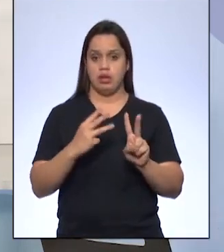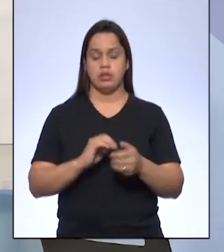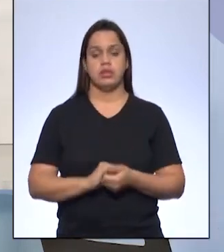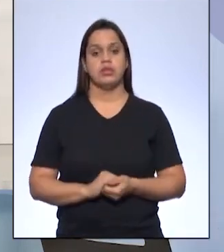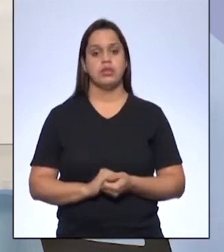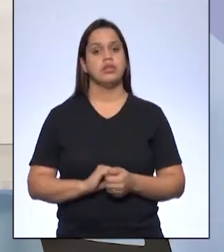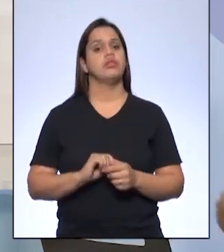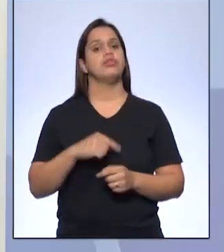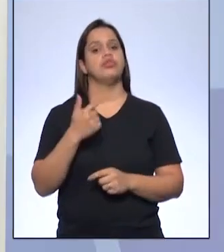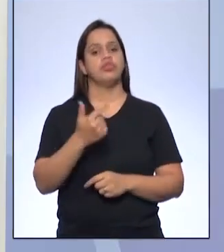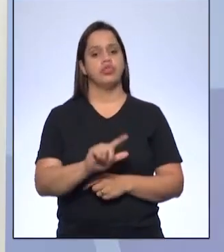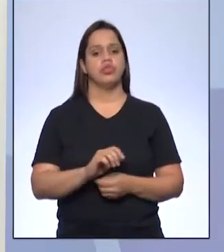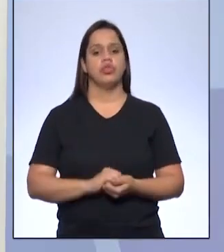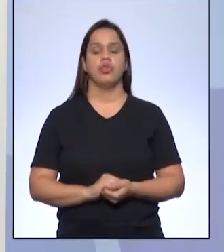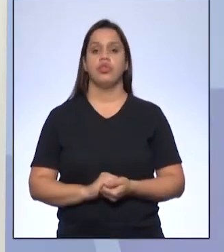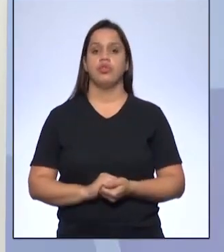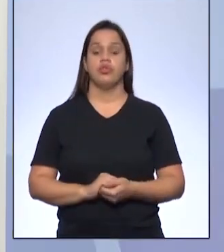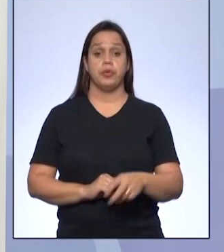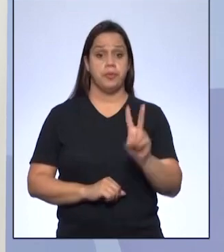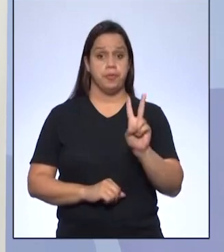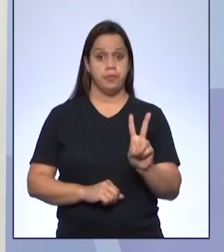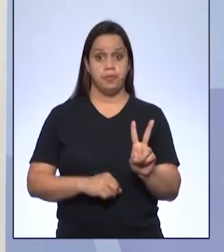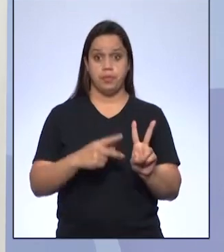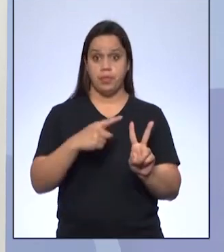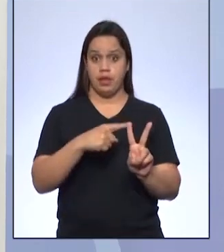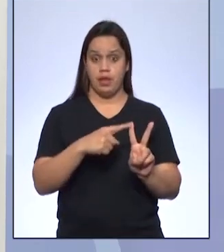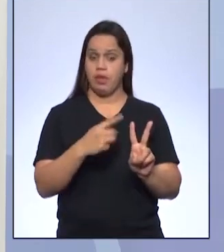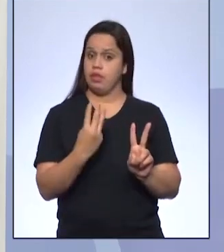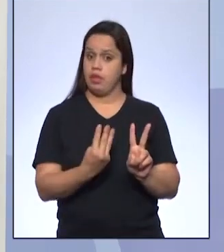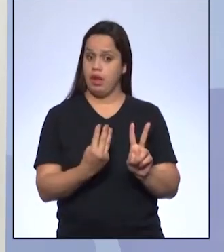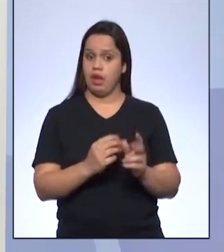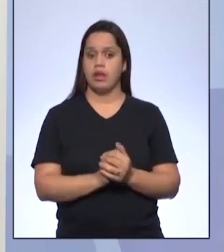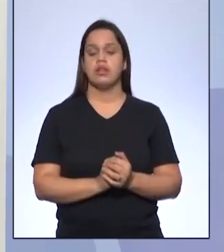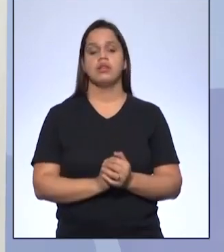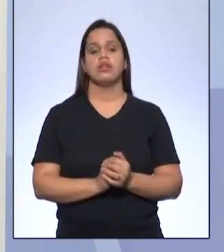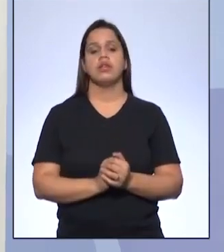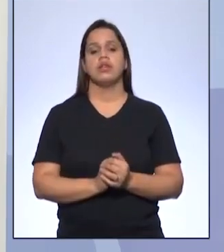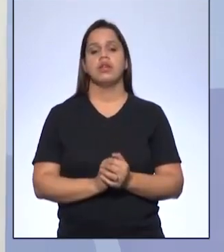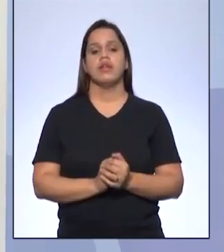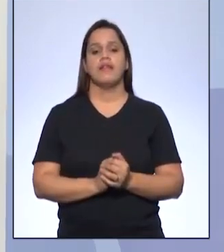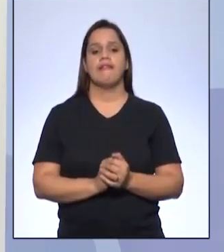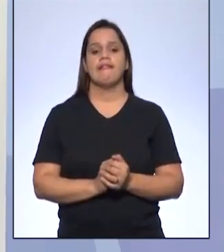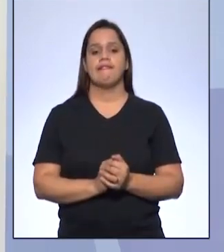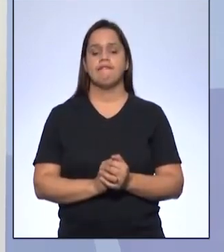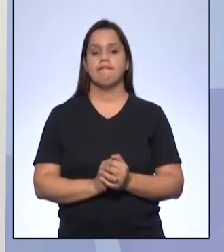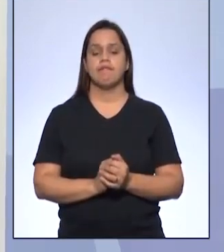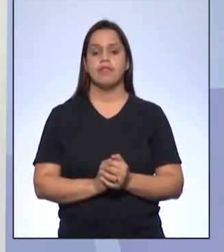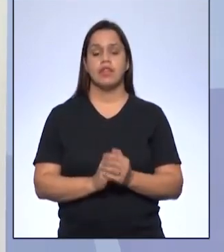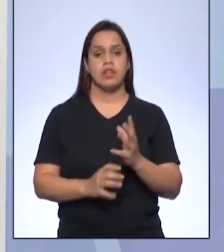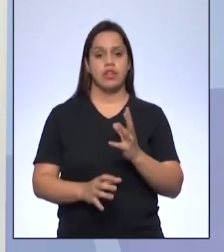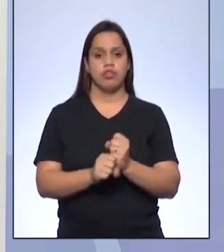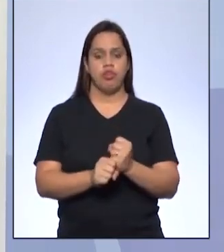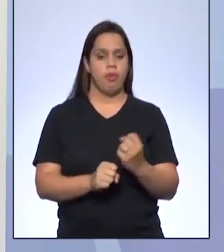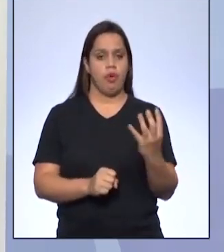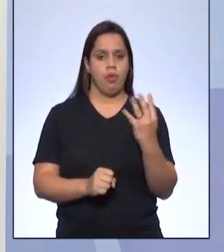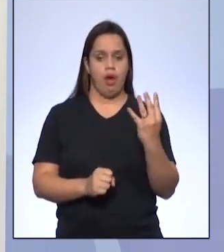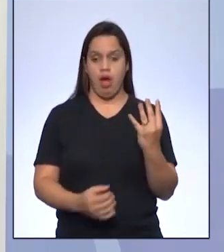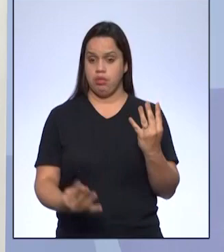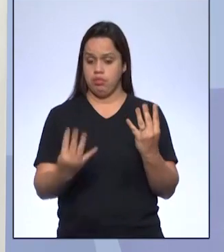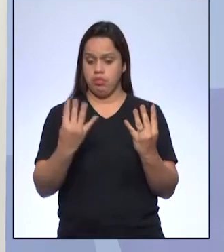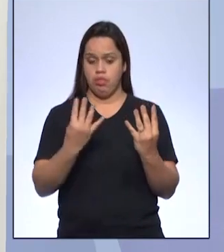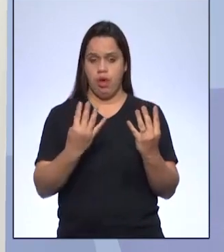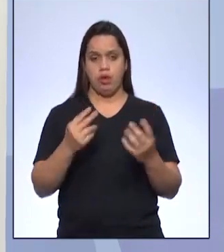vez, radicais semelhantes, que é o raiz de 3, e soma 4 mais